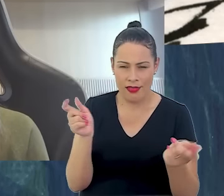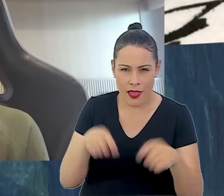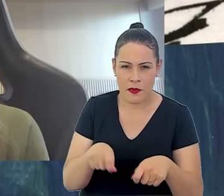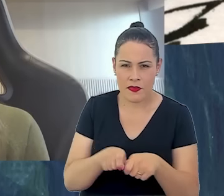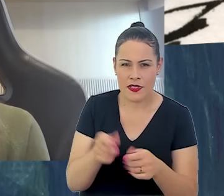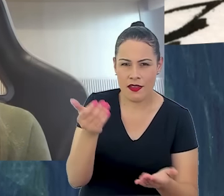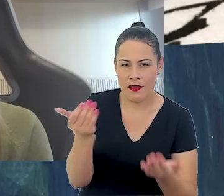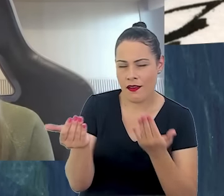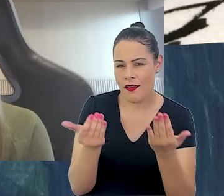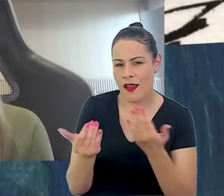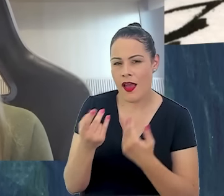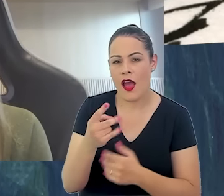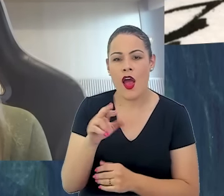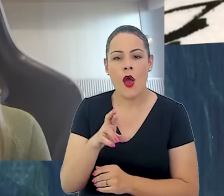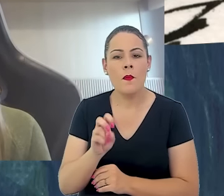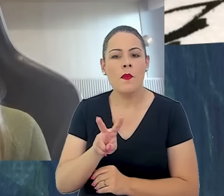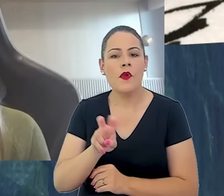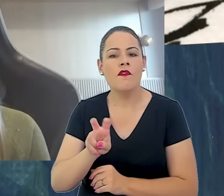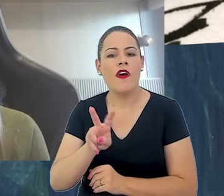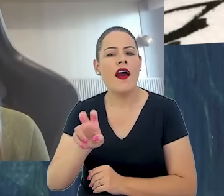probabilidade?